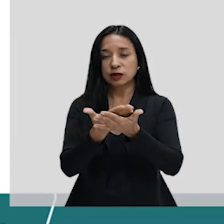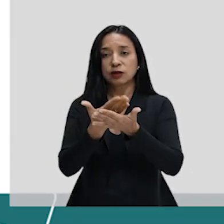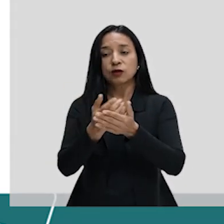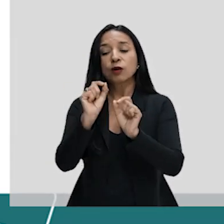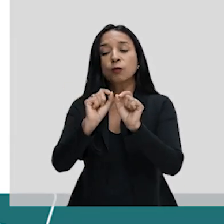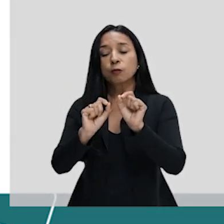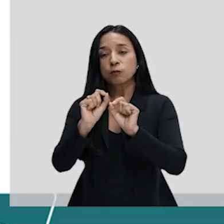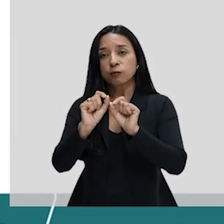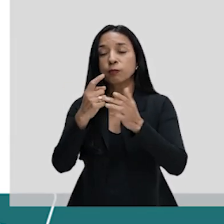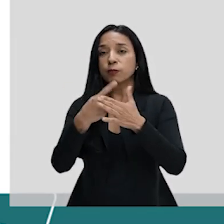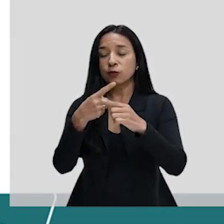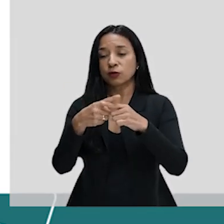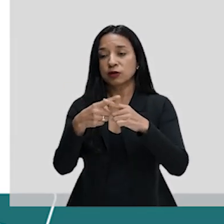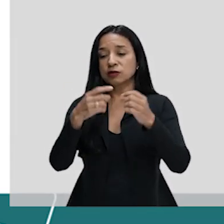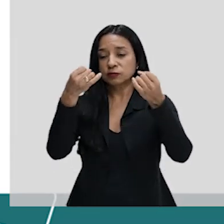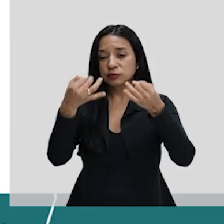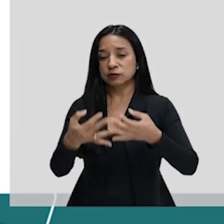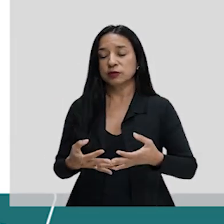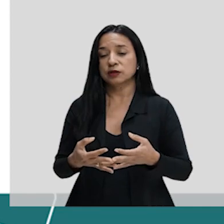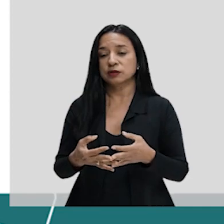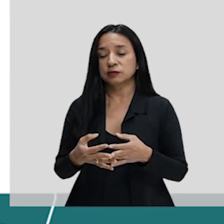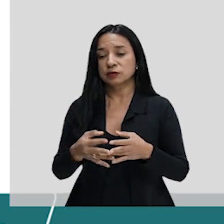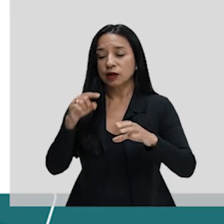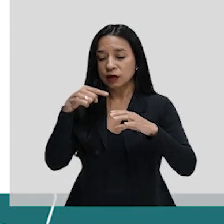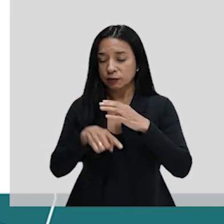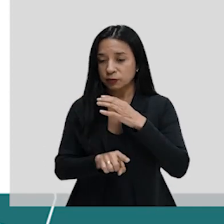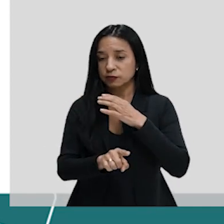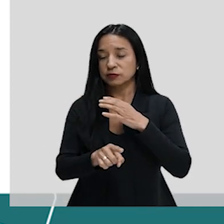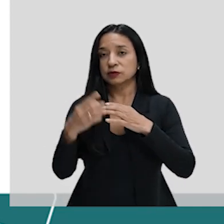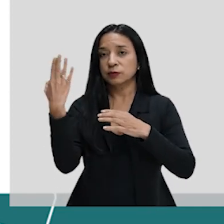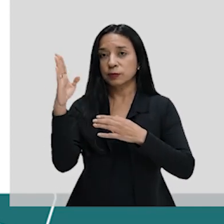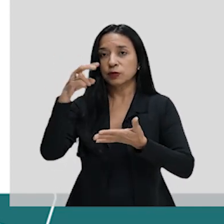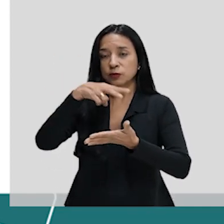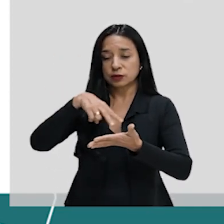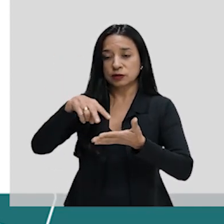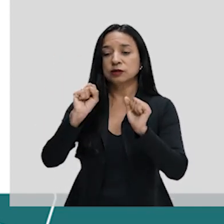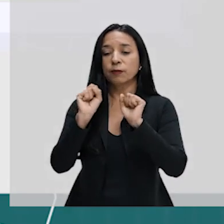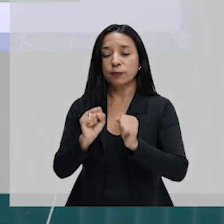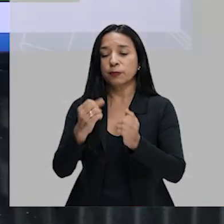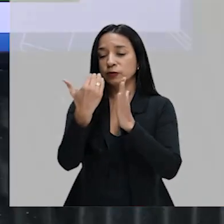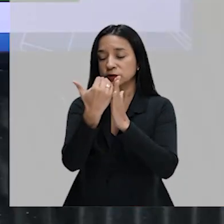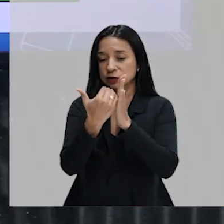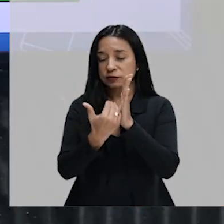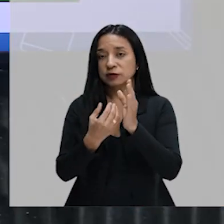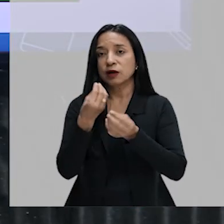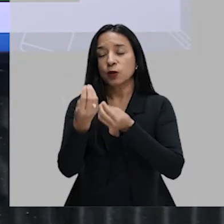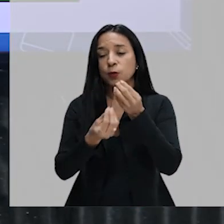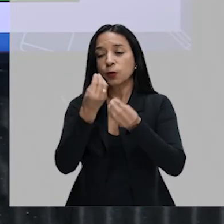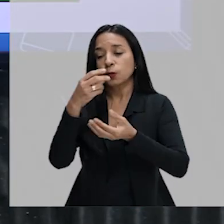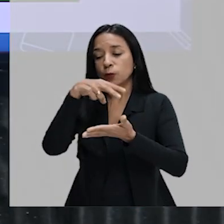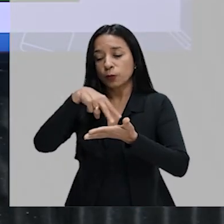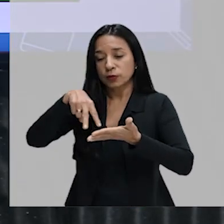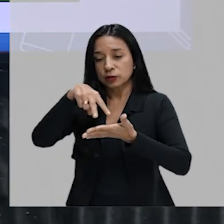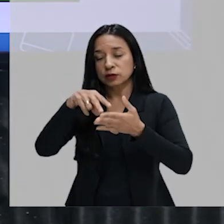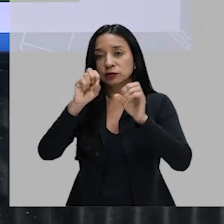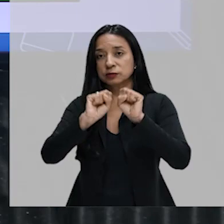a biodança. Aí, para entrar mais a fundo em relação à biodança, eu trouxe aqui